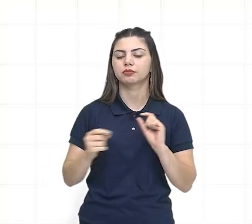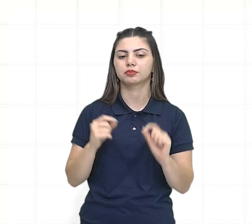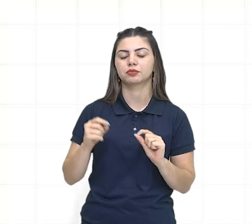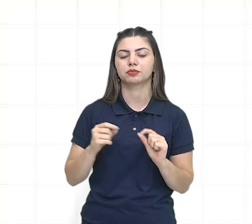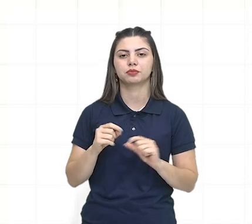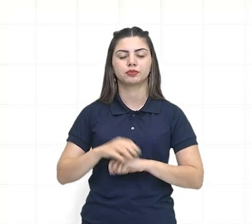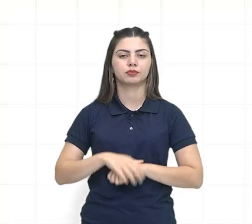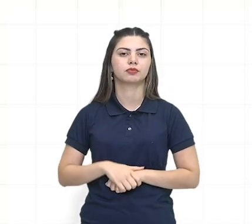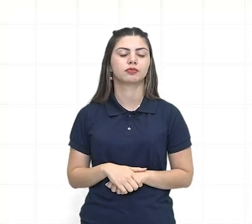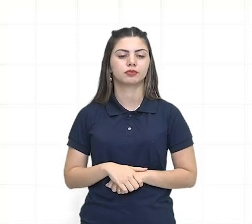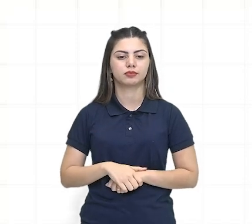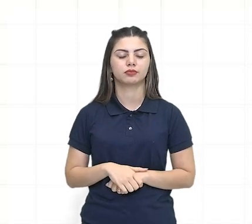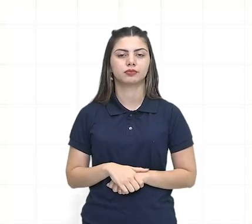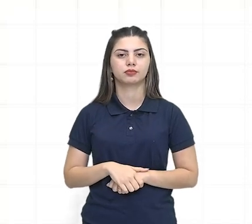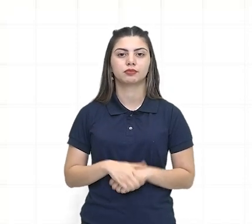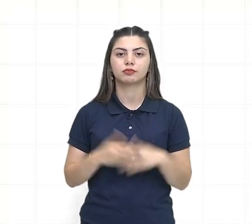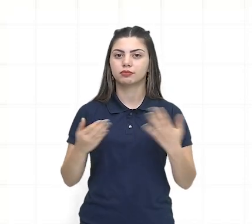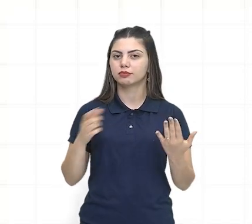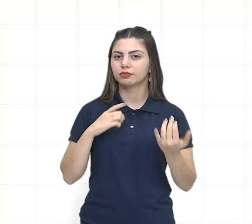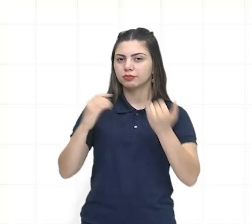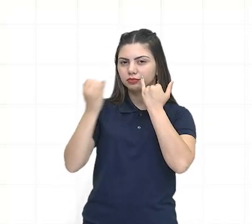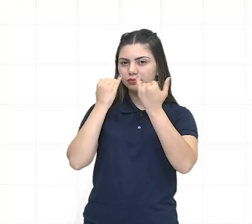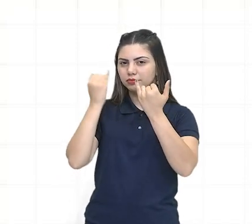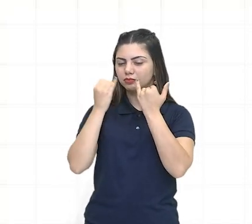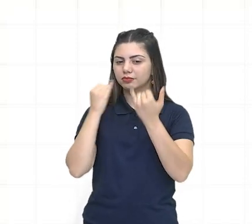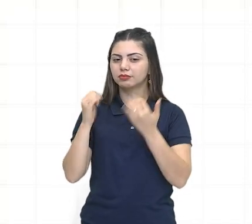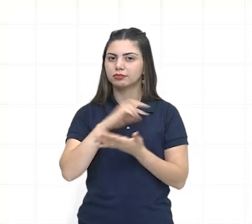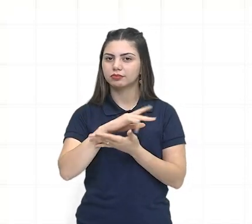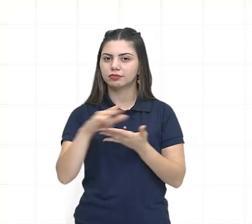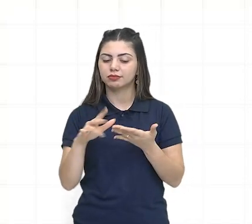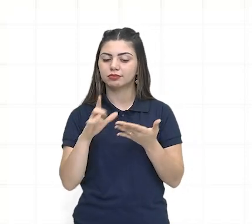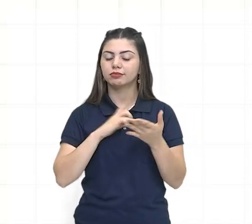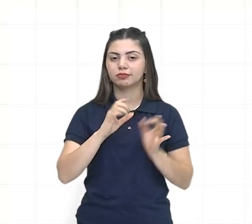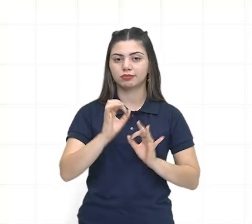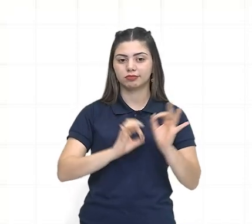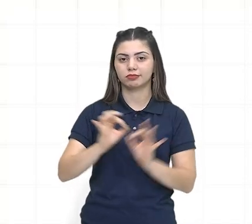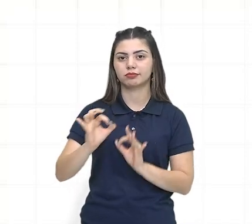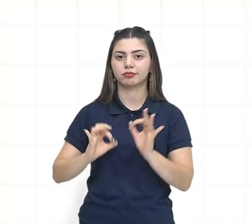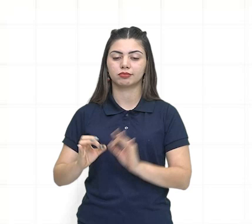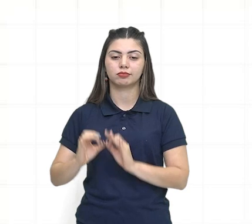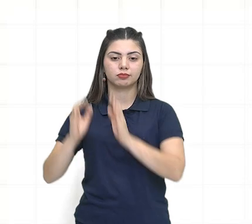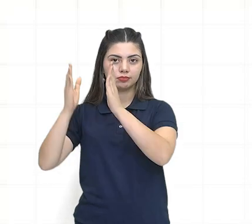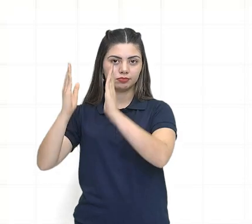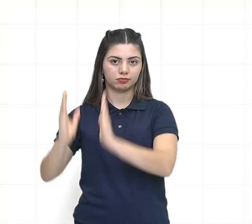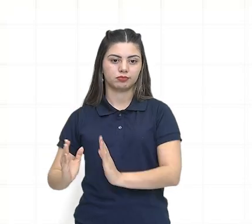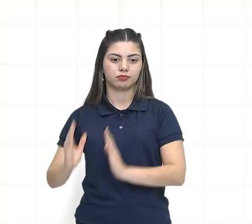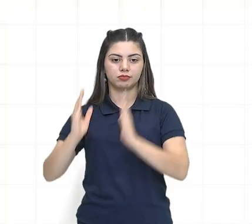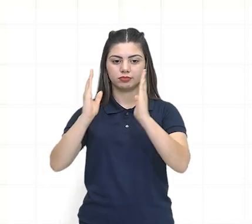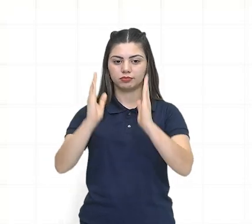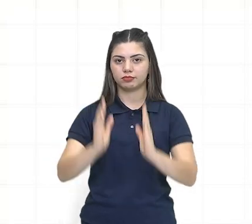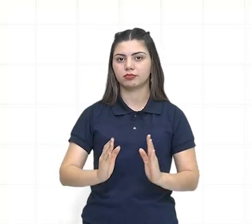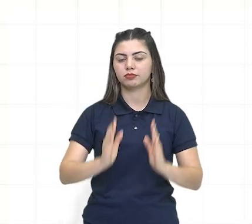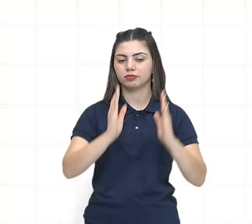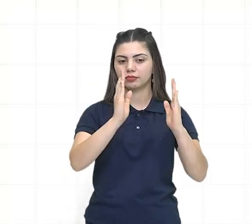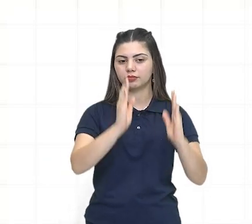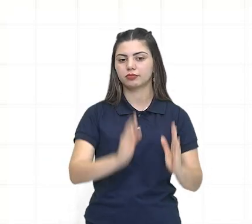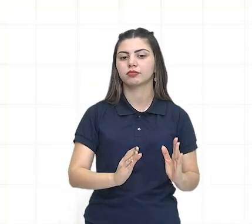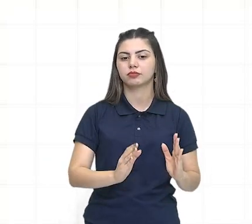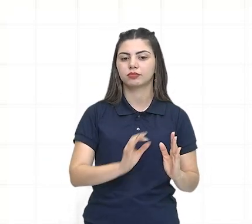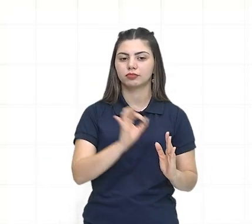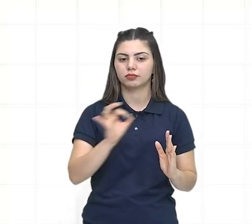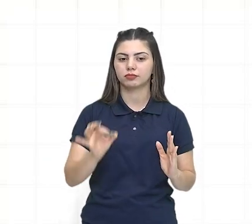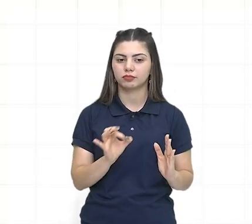vamos dizer assim, desse conjunto de informações, eles estão organizados em colunas que tem